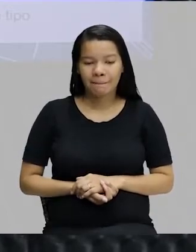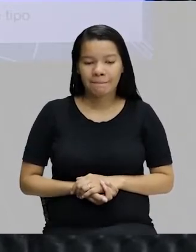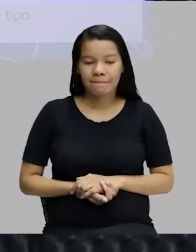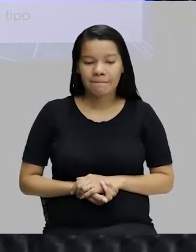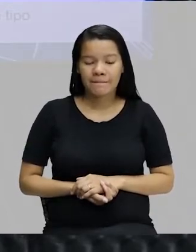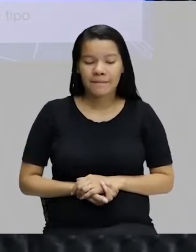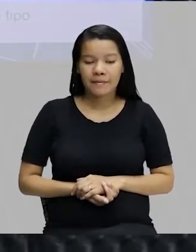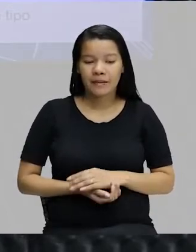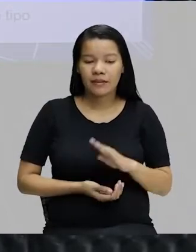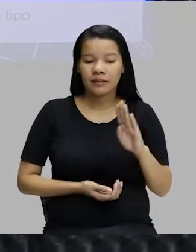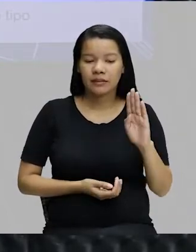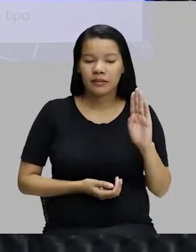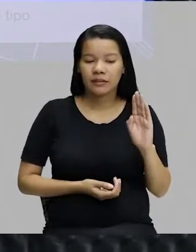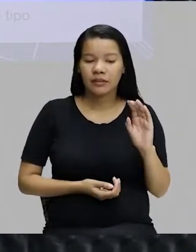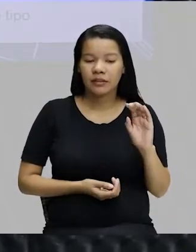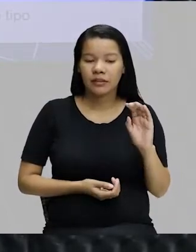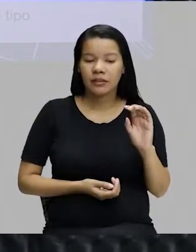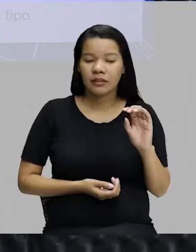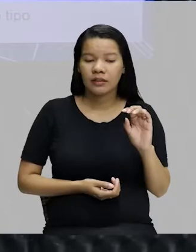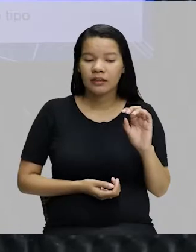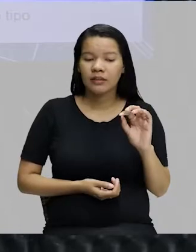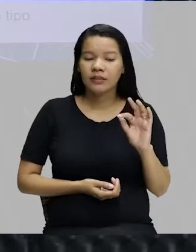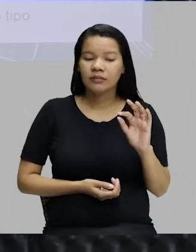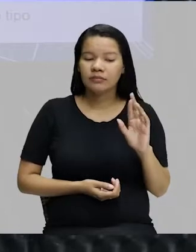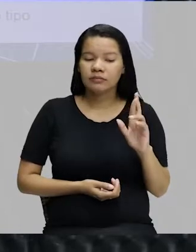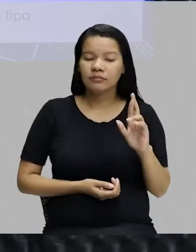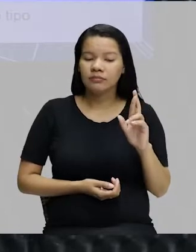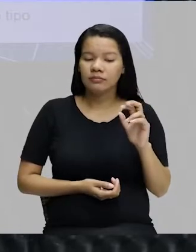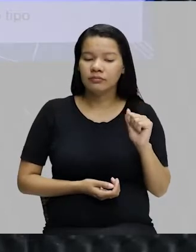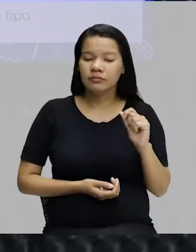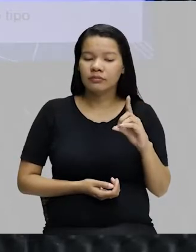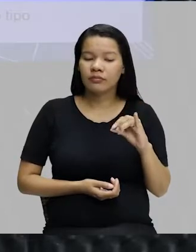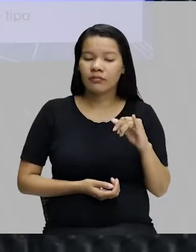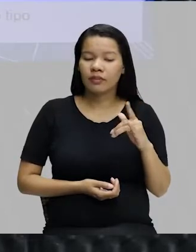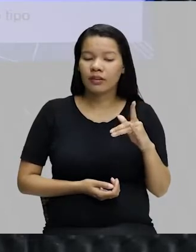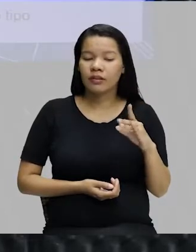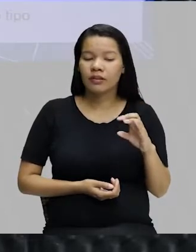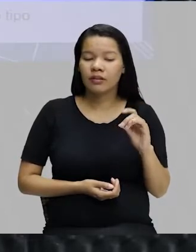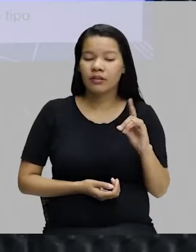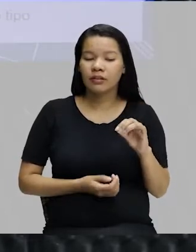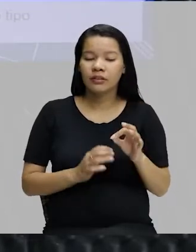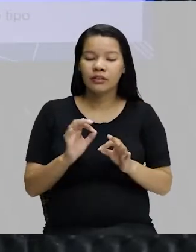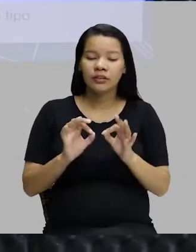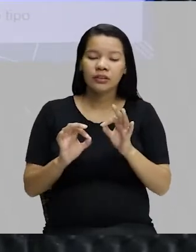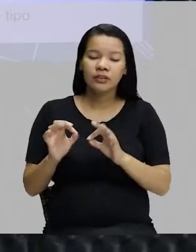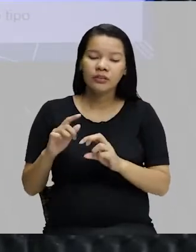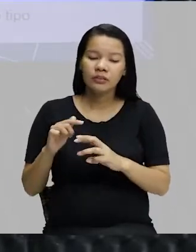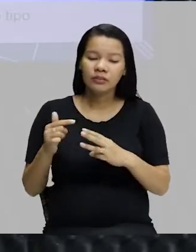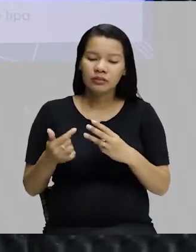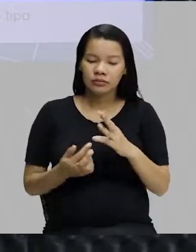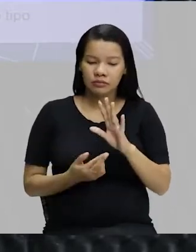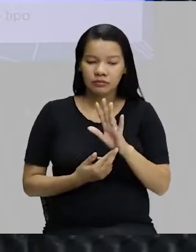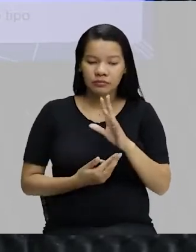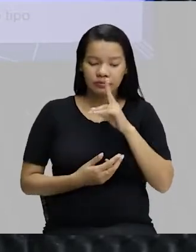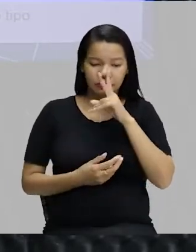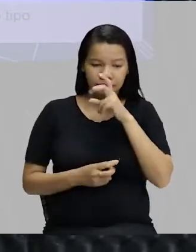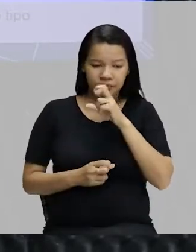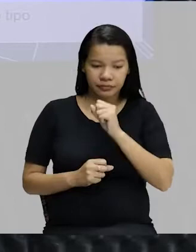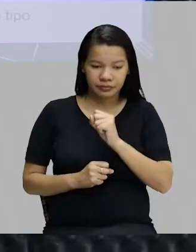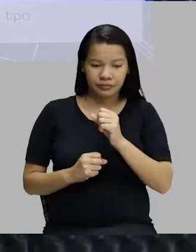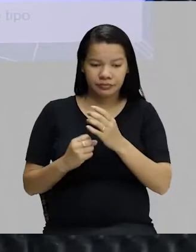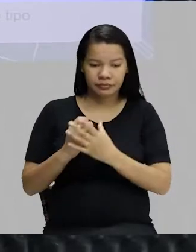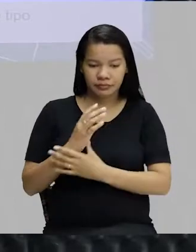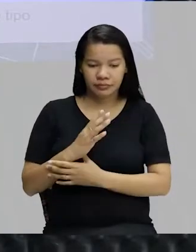A radiação esquematizada em 3 representa o poder de penetração das partículas alfa. Não, não.